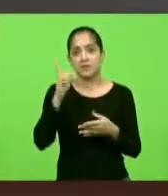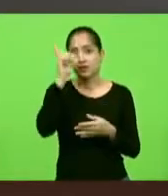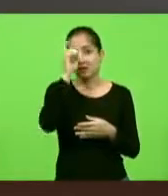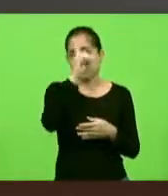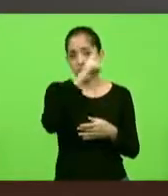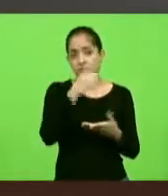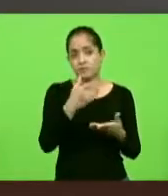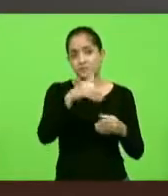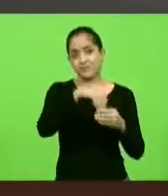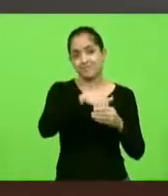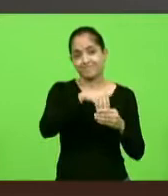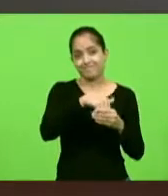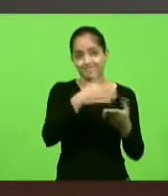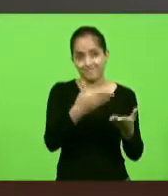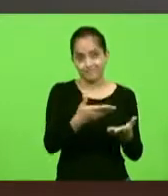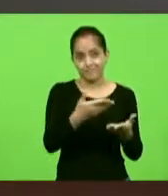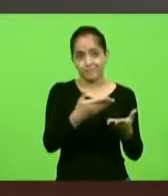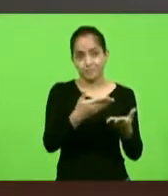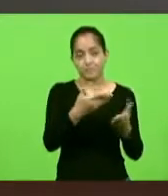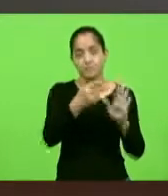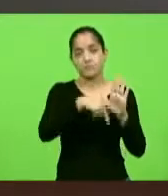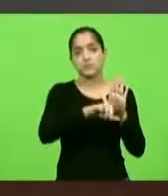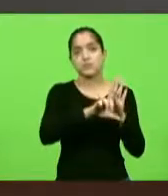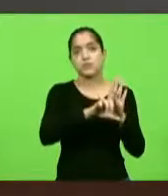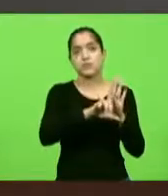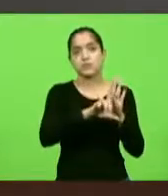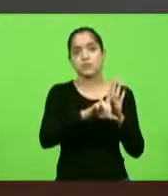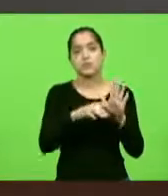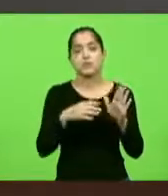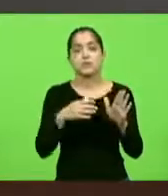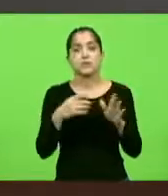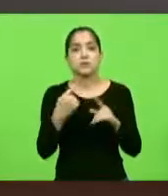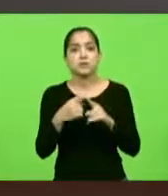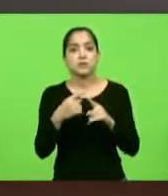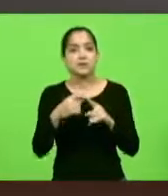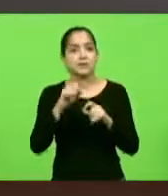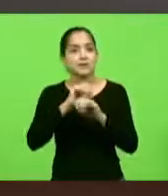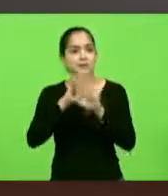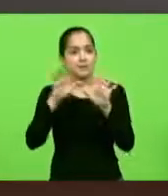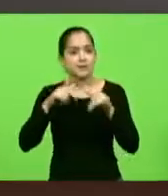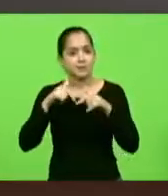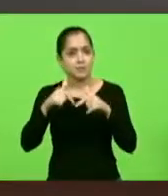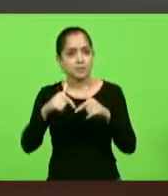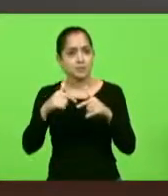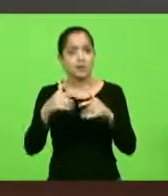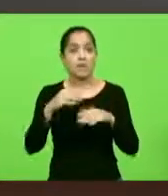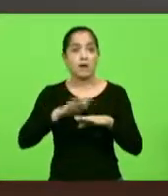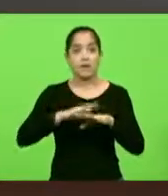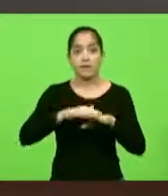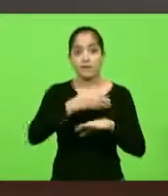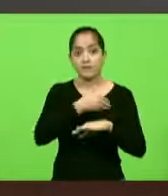votar esse projeto. Até porque a minha posição é muito clara, responsabilidade do governo federal.